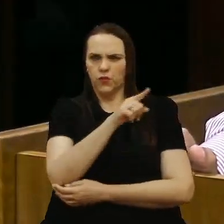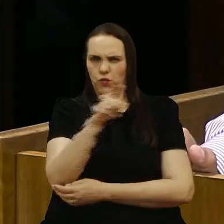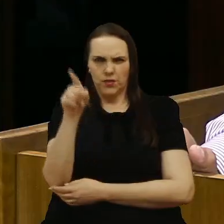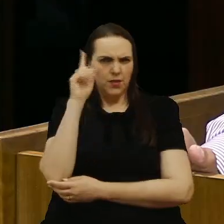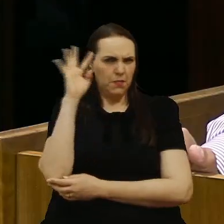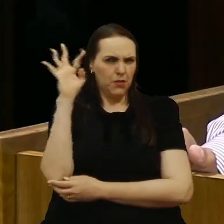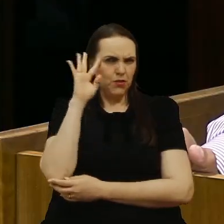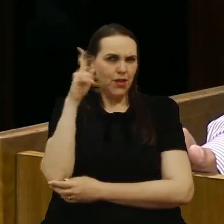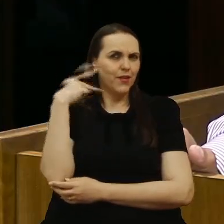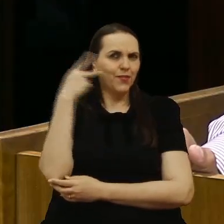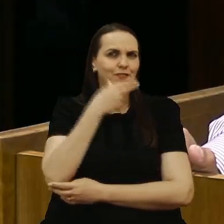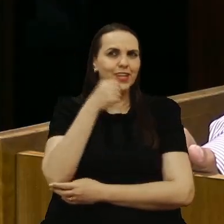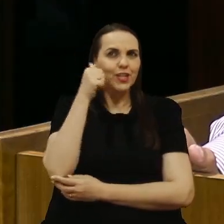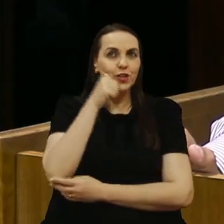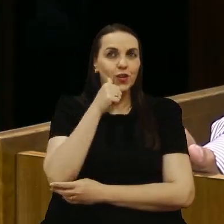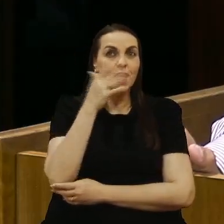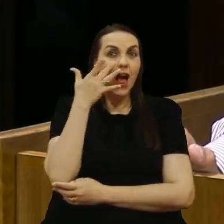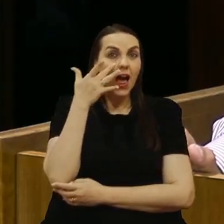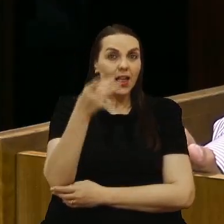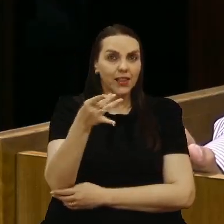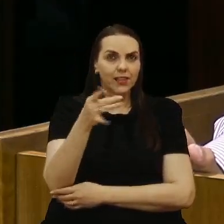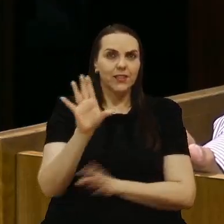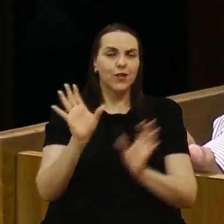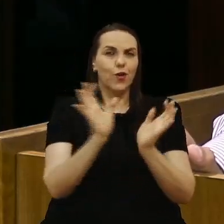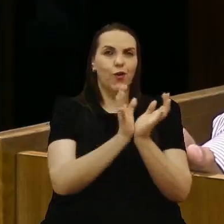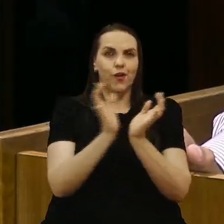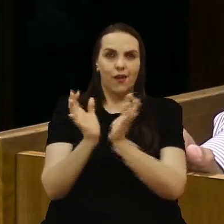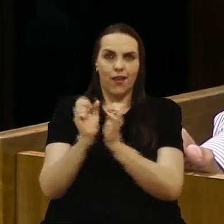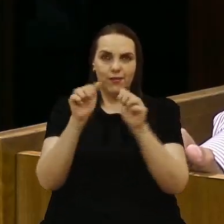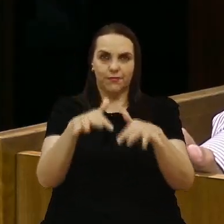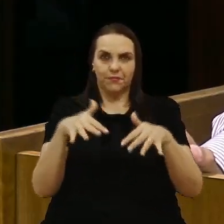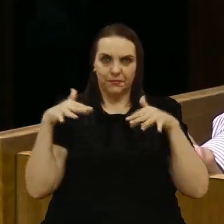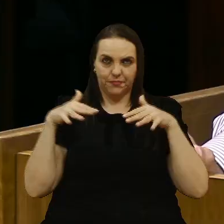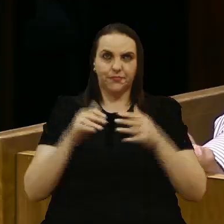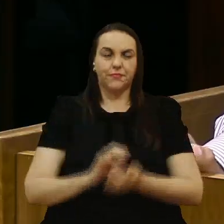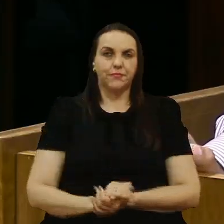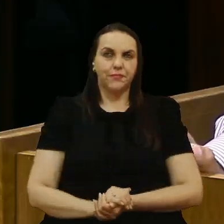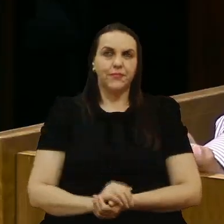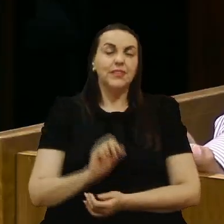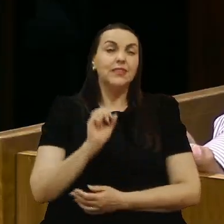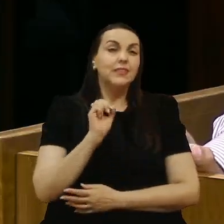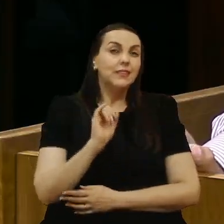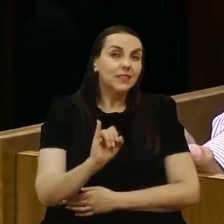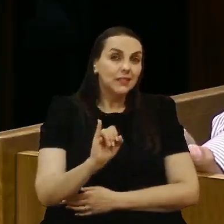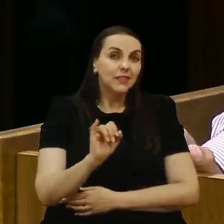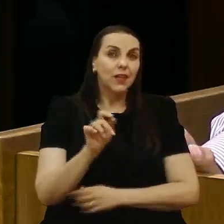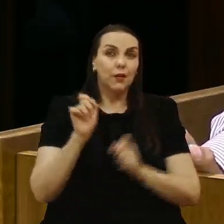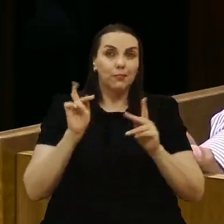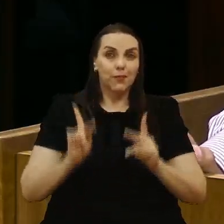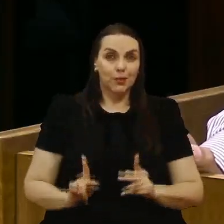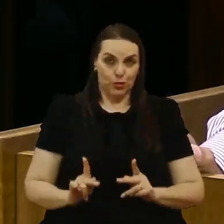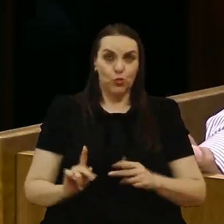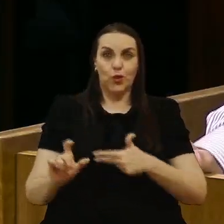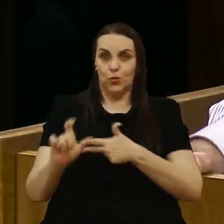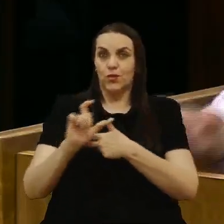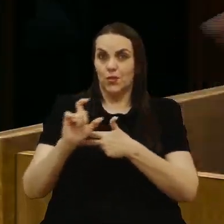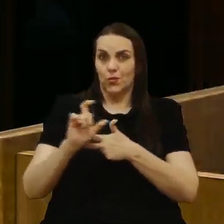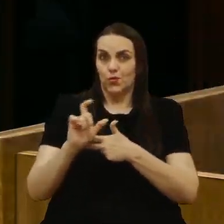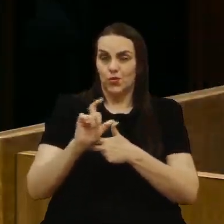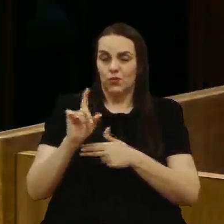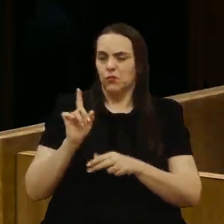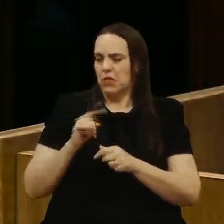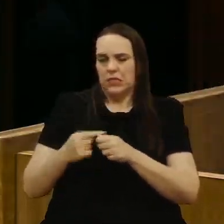prestem atenção, os colegas que estão no plenário, se alguém do Poder Executivo numa cidade, não